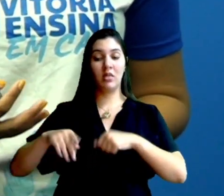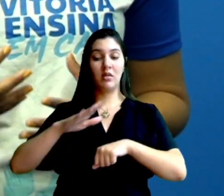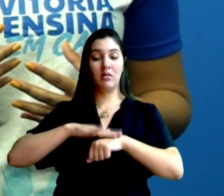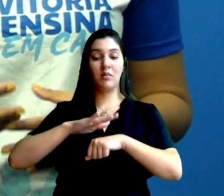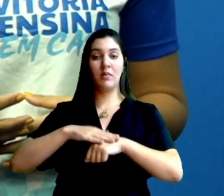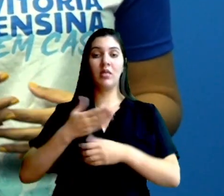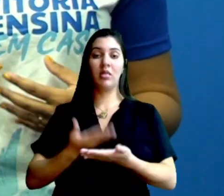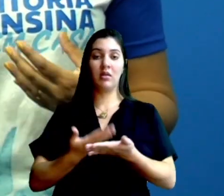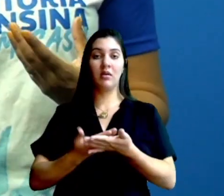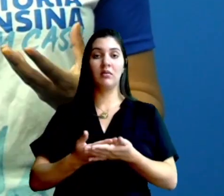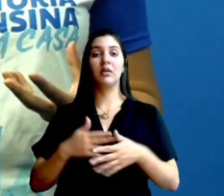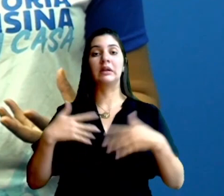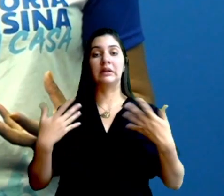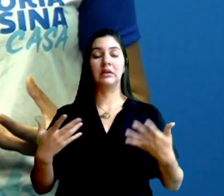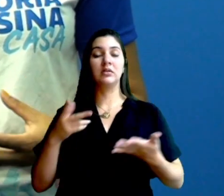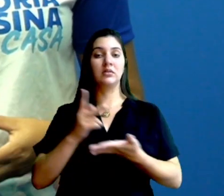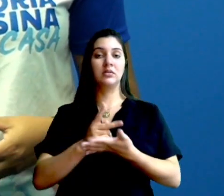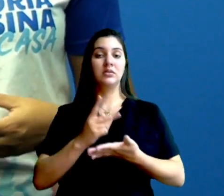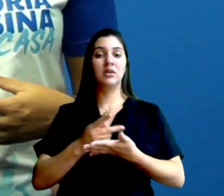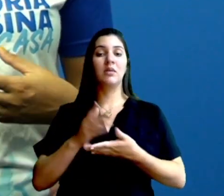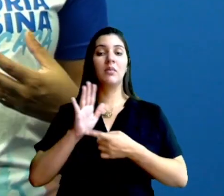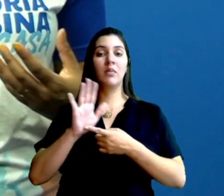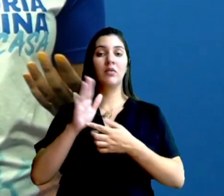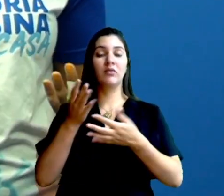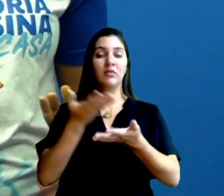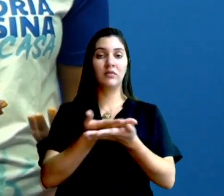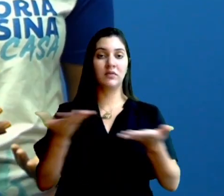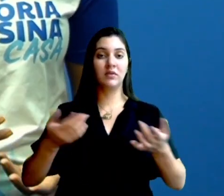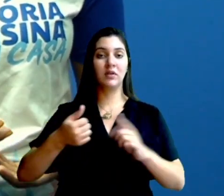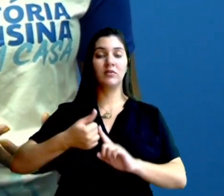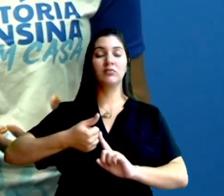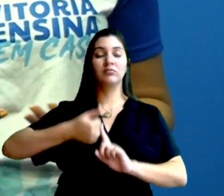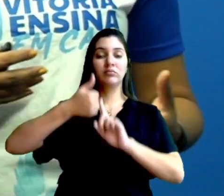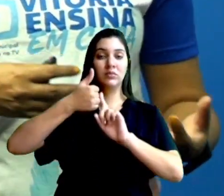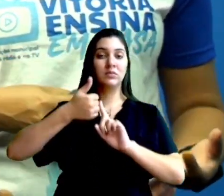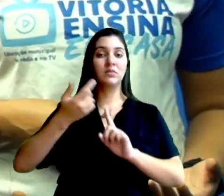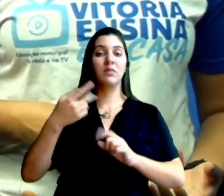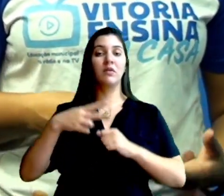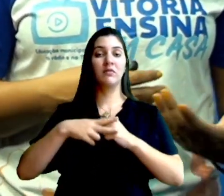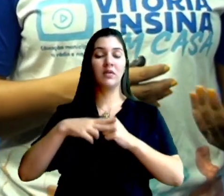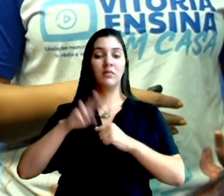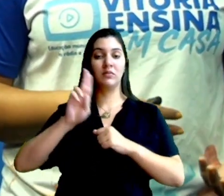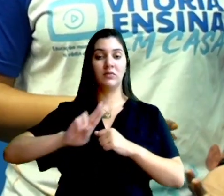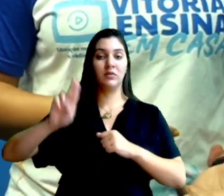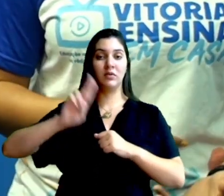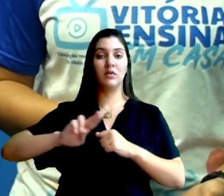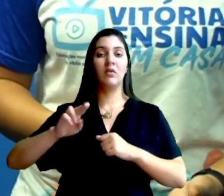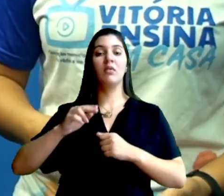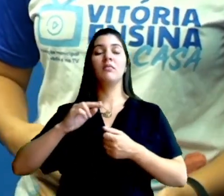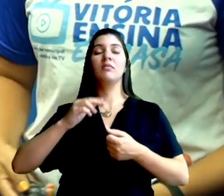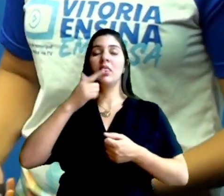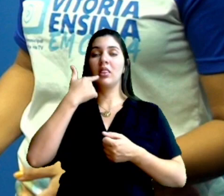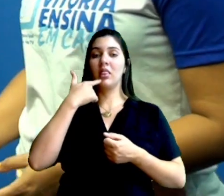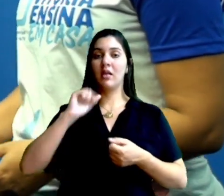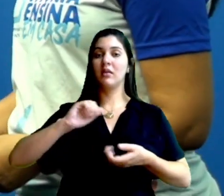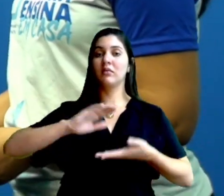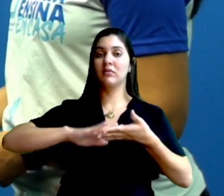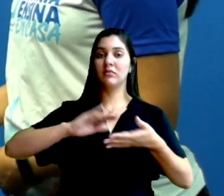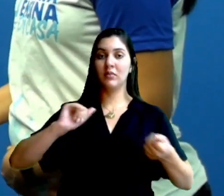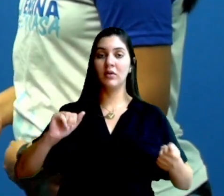de aula. Então, eu sempre trago para vocês os principais verbos que a gente usa em língua espanhola, tá